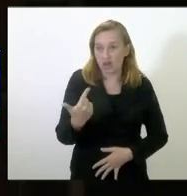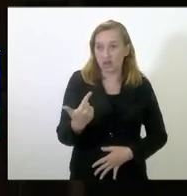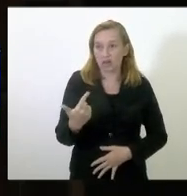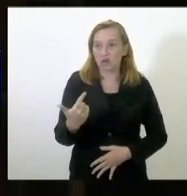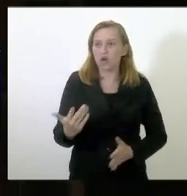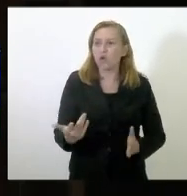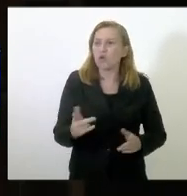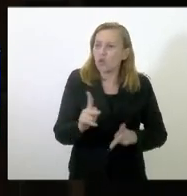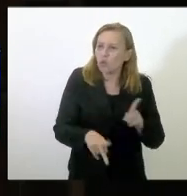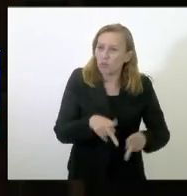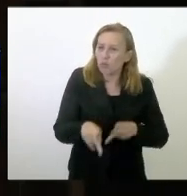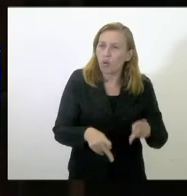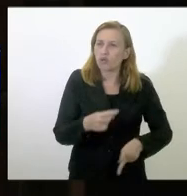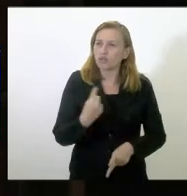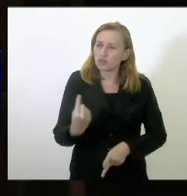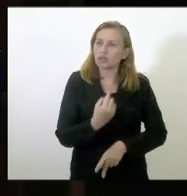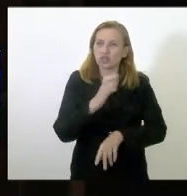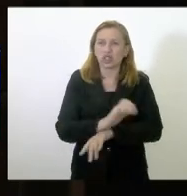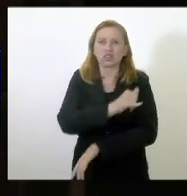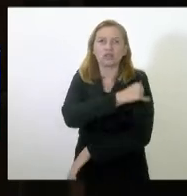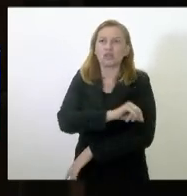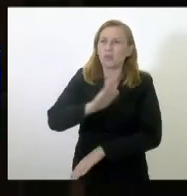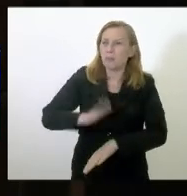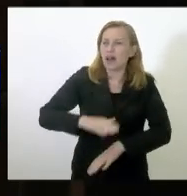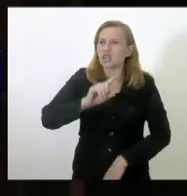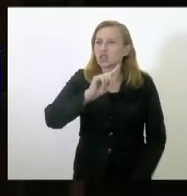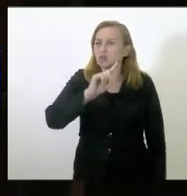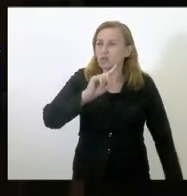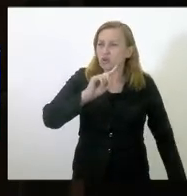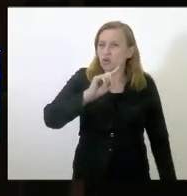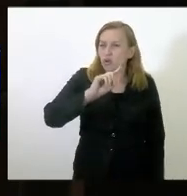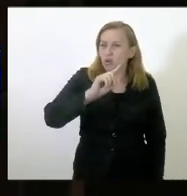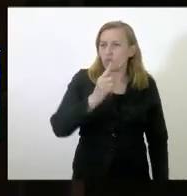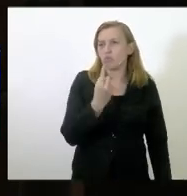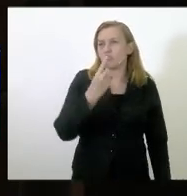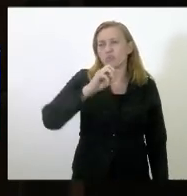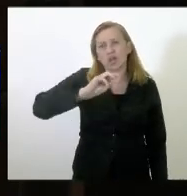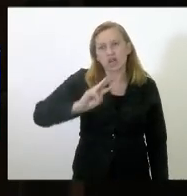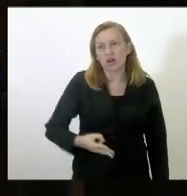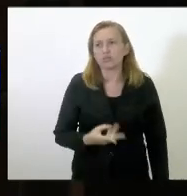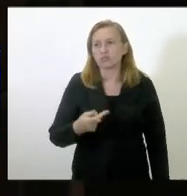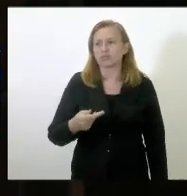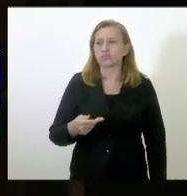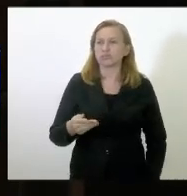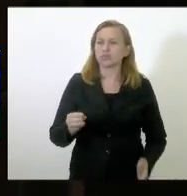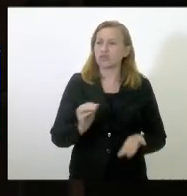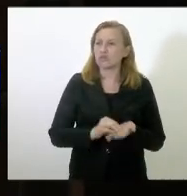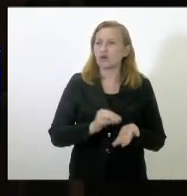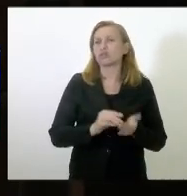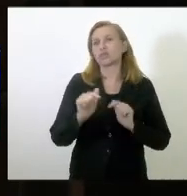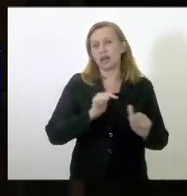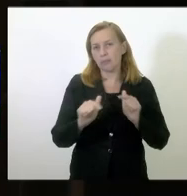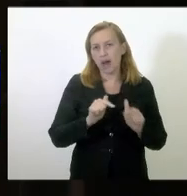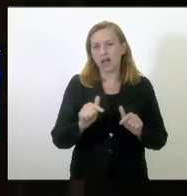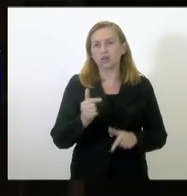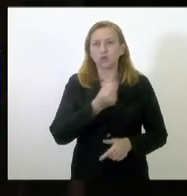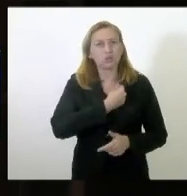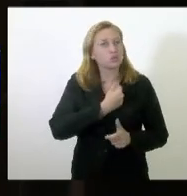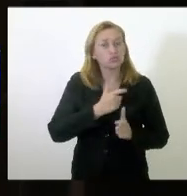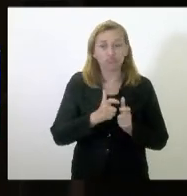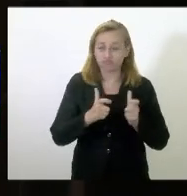cidadão, e nós aqui do Estado do Rio estamos vendo aí mais de 1 milhão de desempregados, cada vez mais aumentando